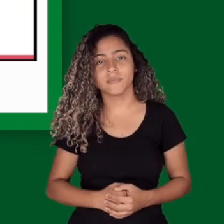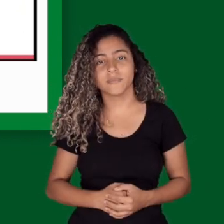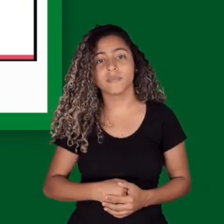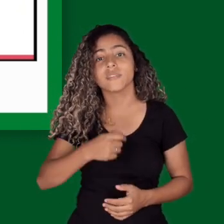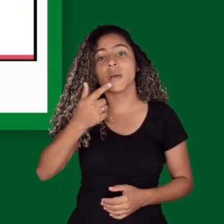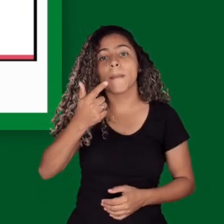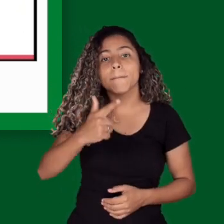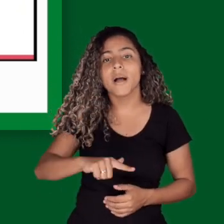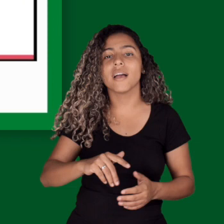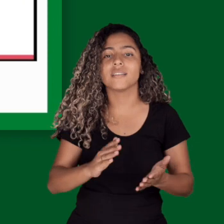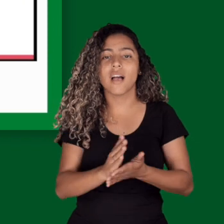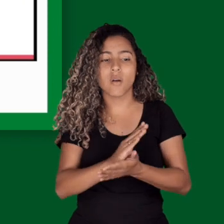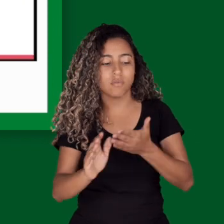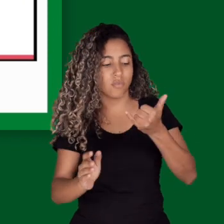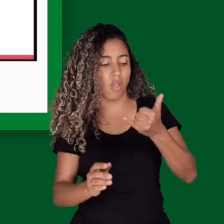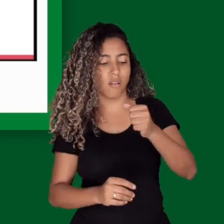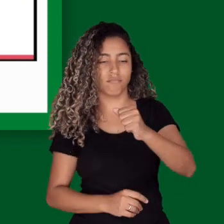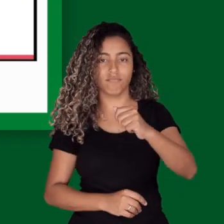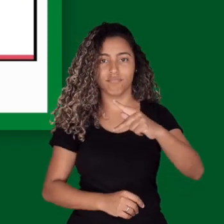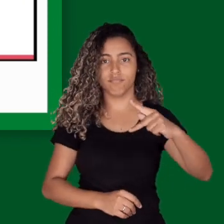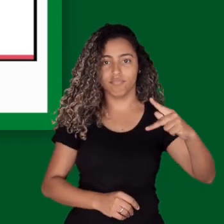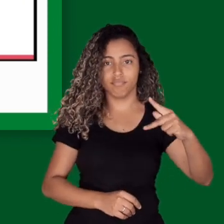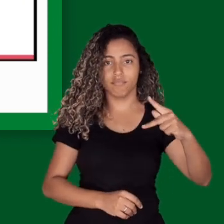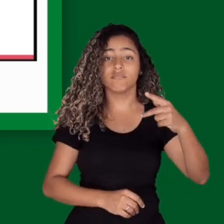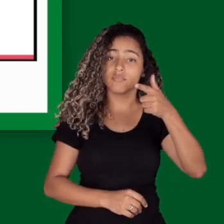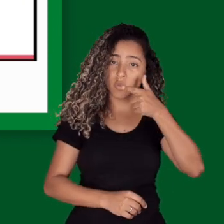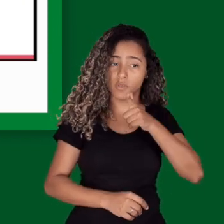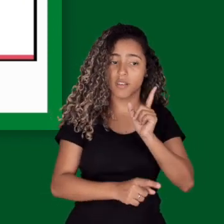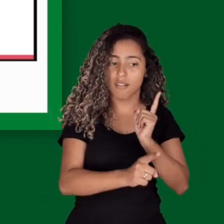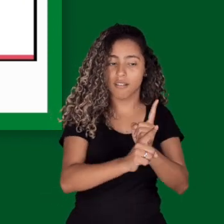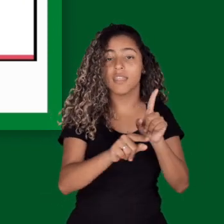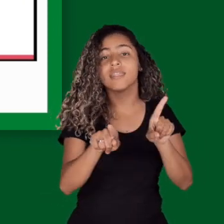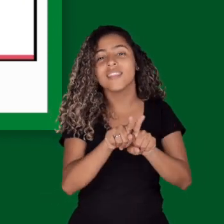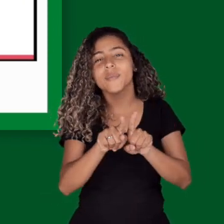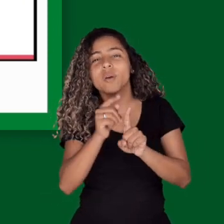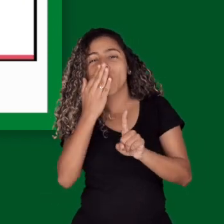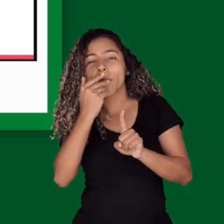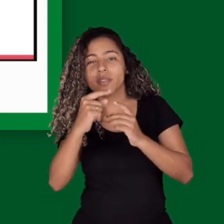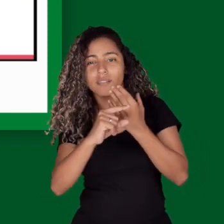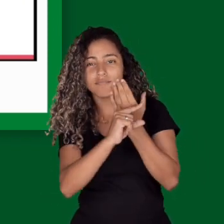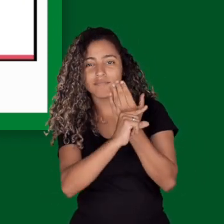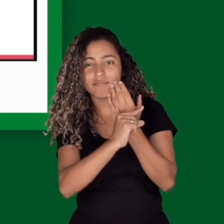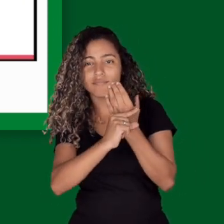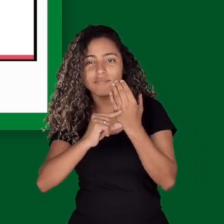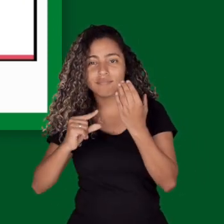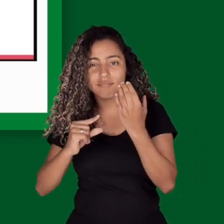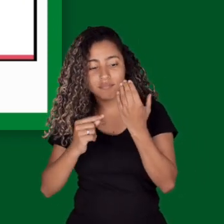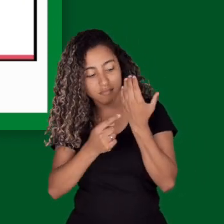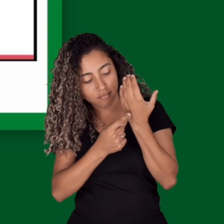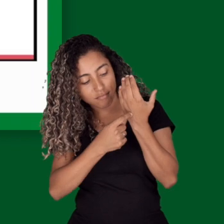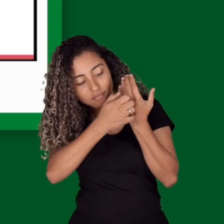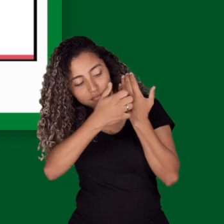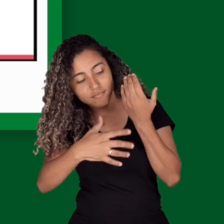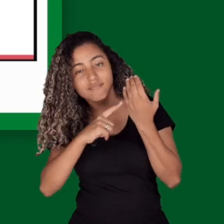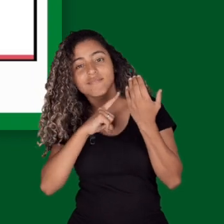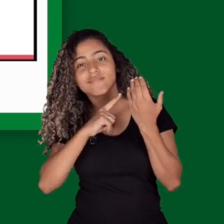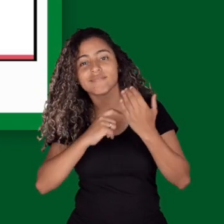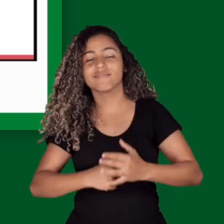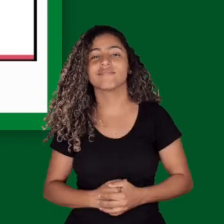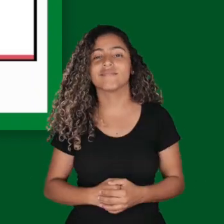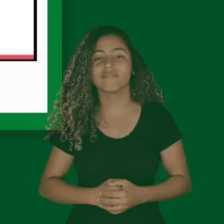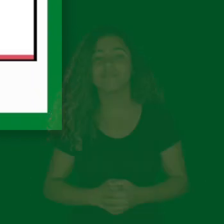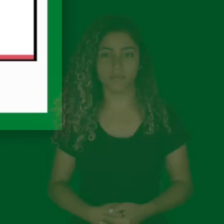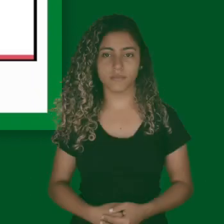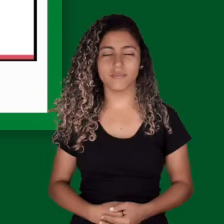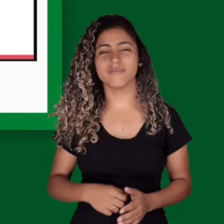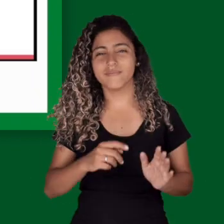de aplicativos de celular e também pelos rótulos dos alimentos. Então, aqui trouxe o exemplo para vocês de um rótulo, né, a